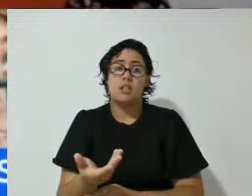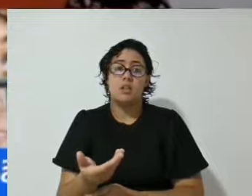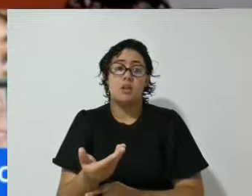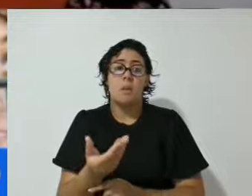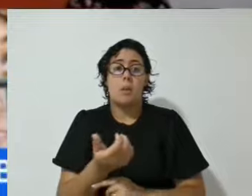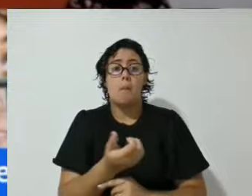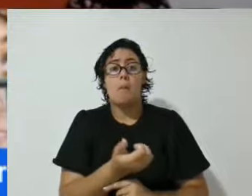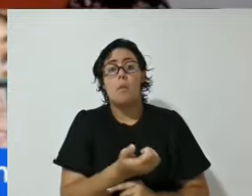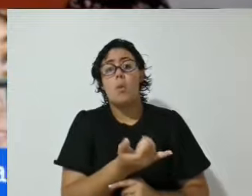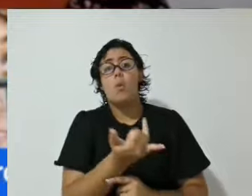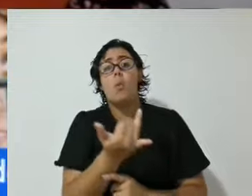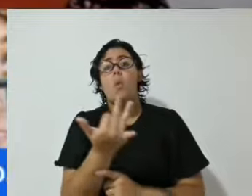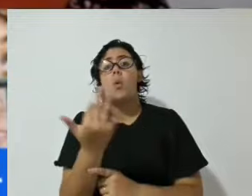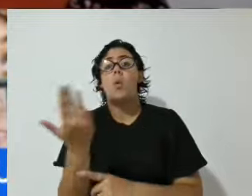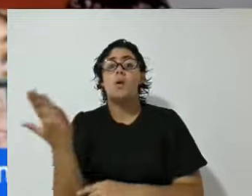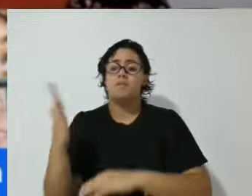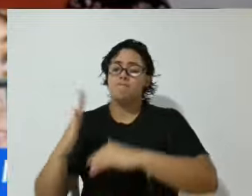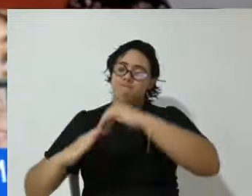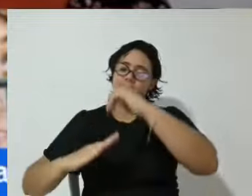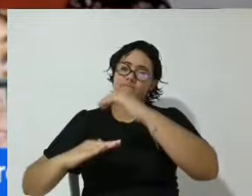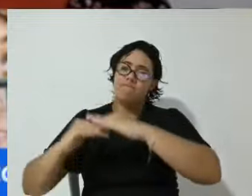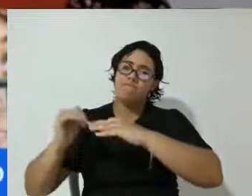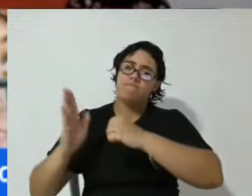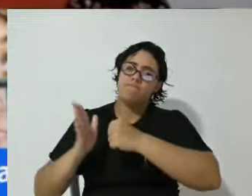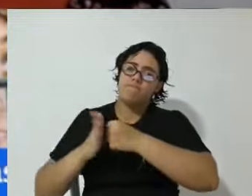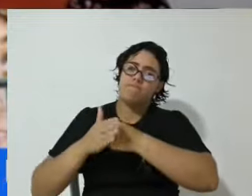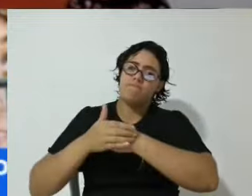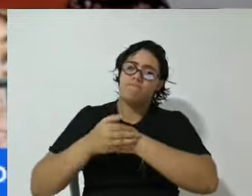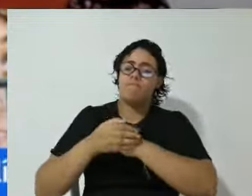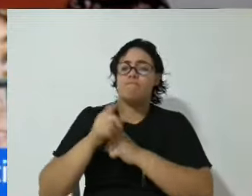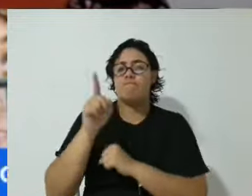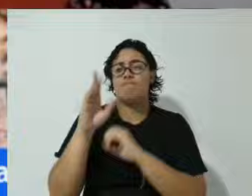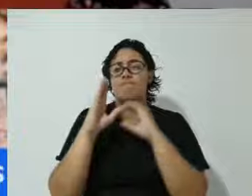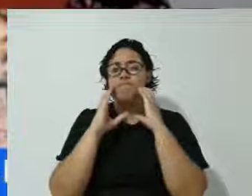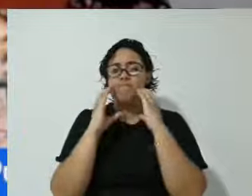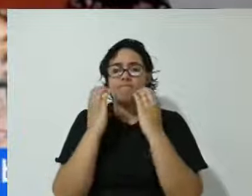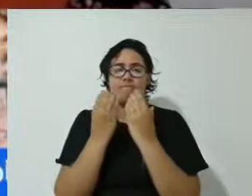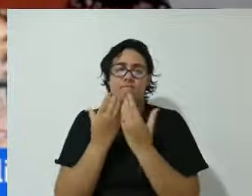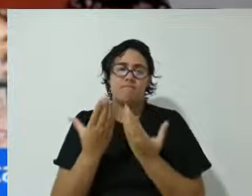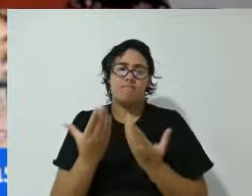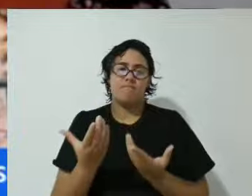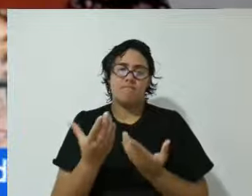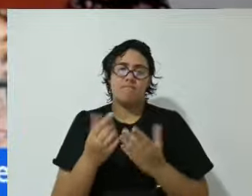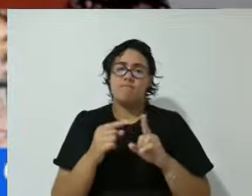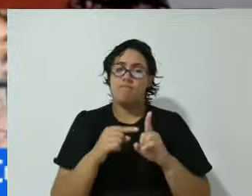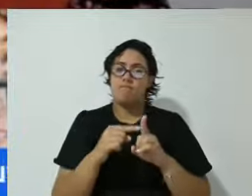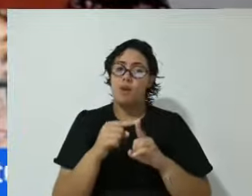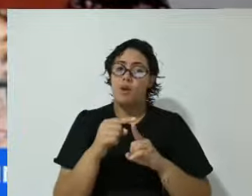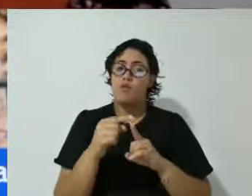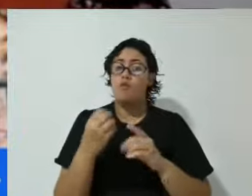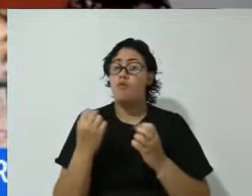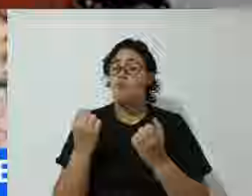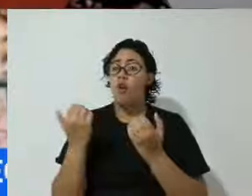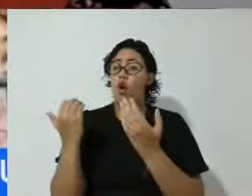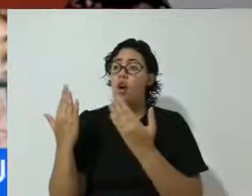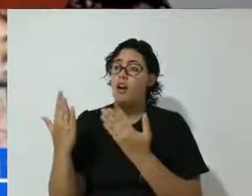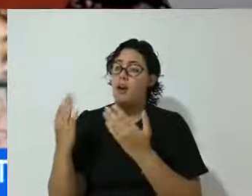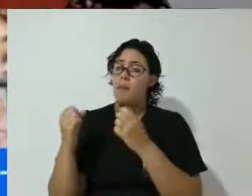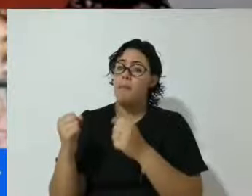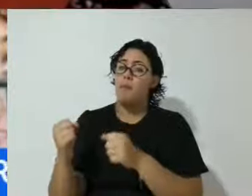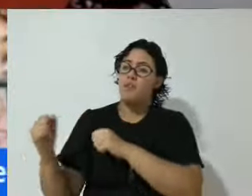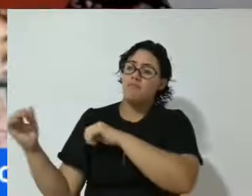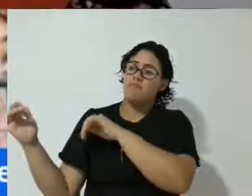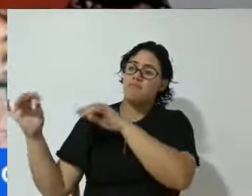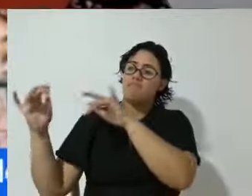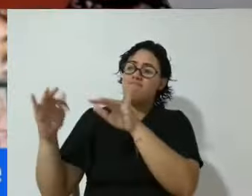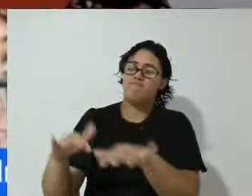não estão escondidos ainda naquela comunidade, nos bairros aí afora, que poderiam estar ali no Centro